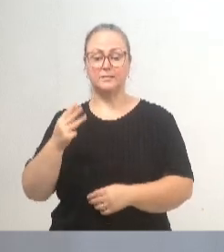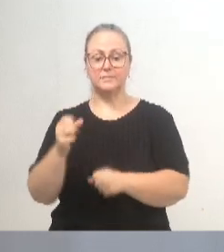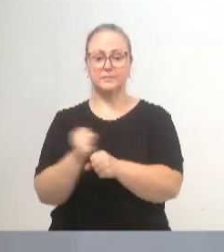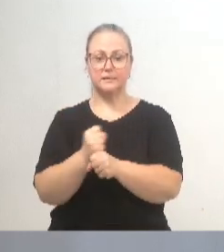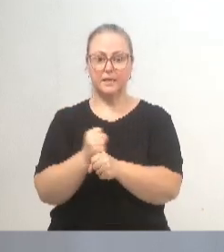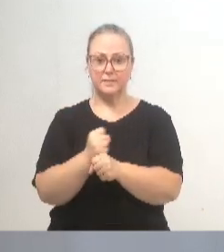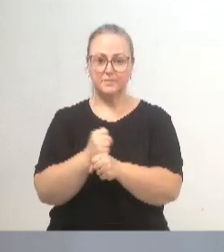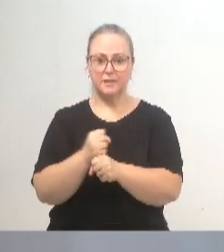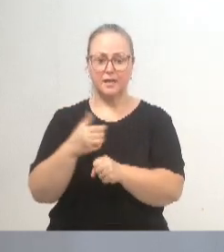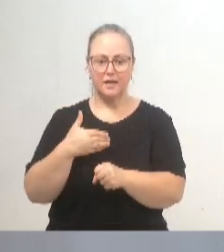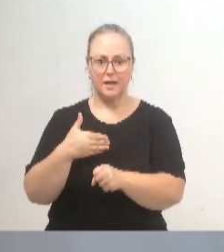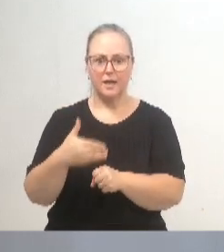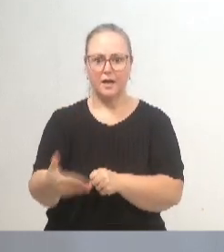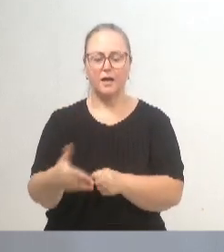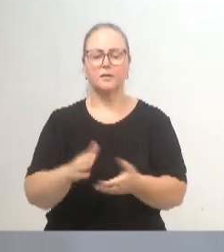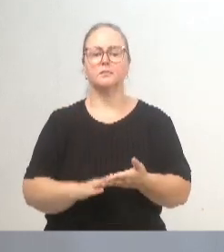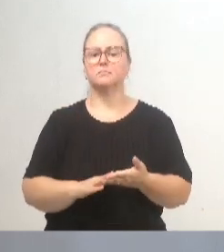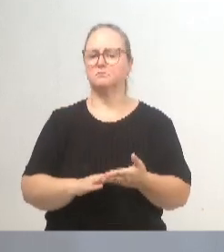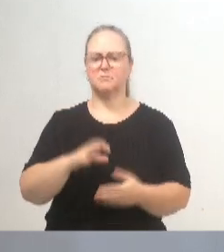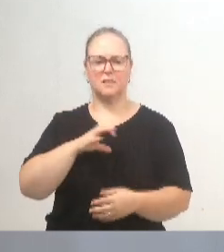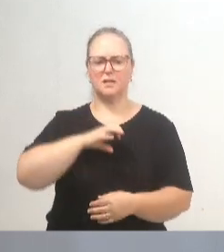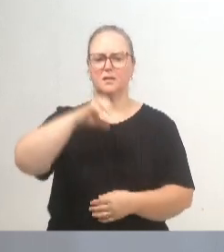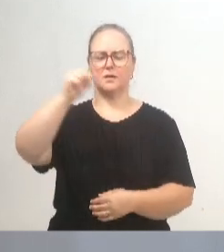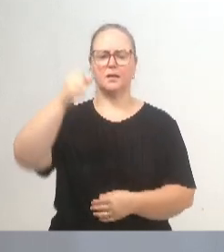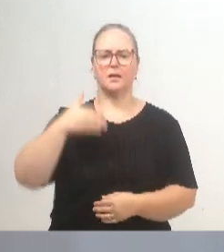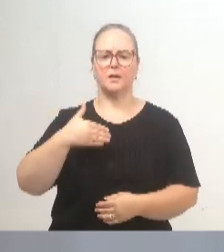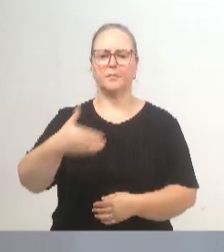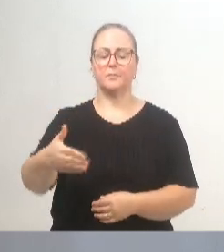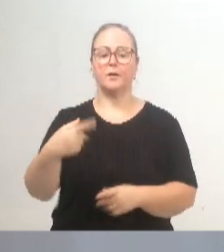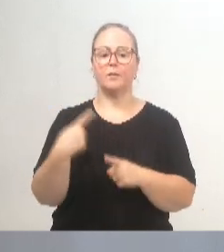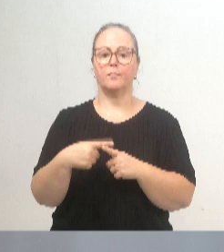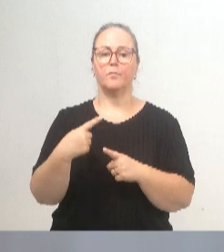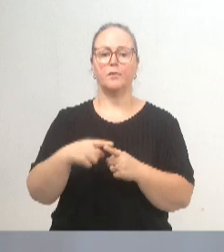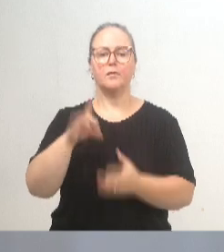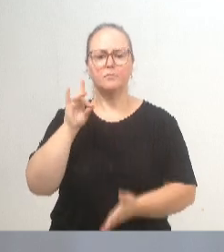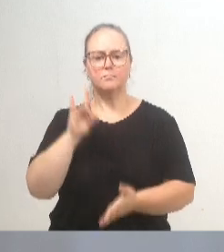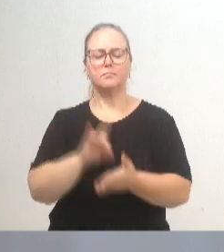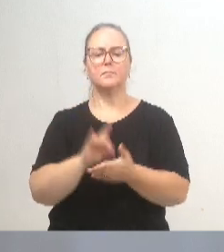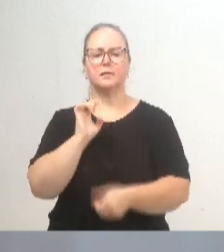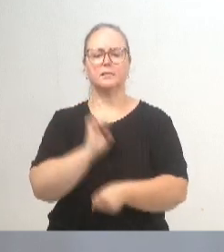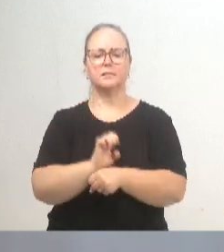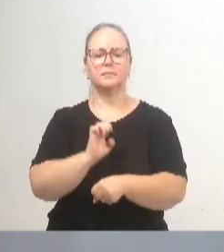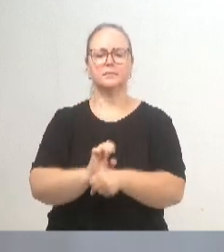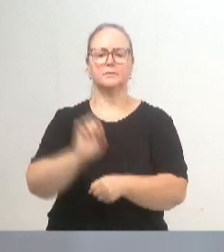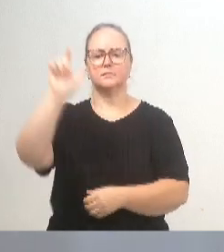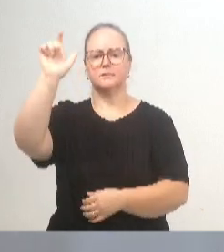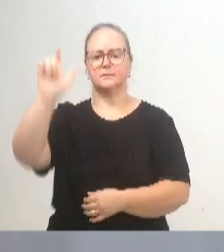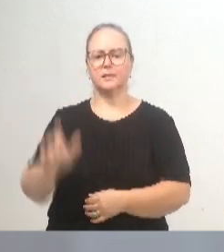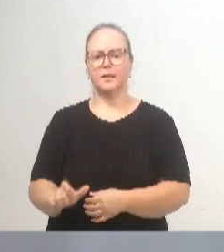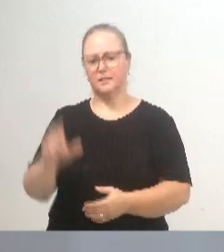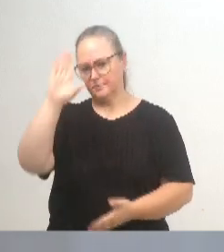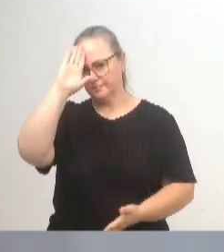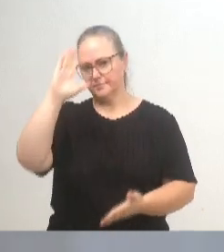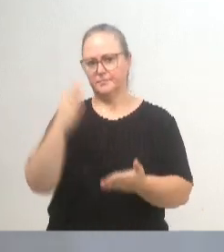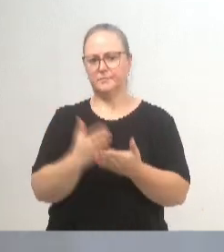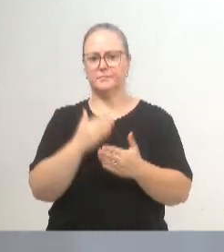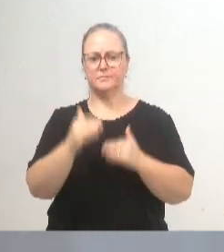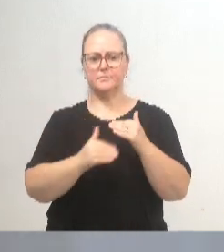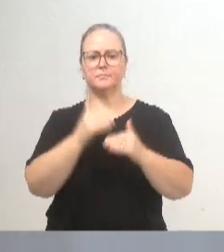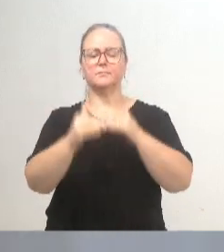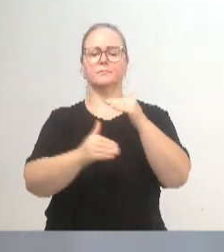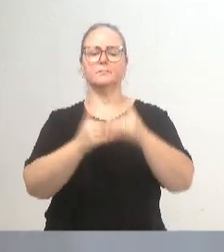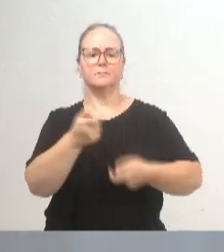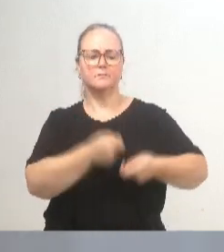reais, e a gente vai fazer o maior investimento da nossa história, porque nós estamos falando de um estadista, nós estamos falando de alguém que acredita no desenvolvimento